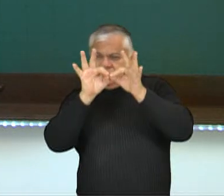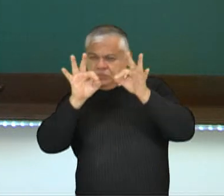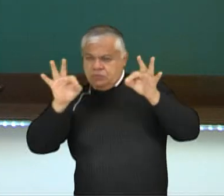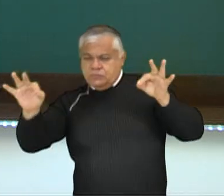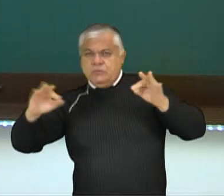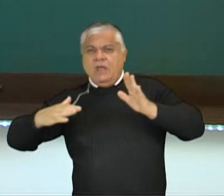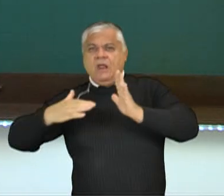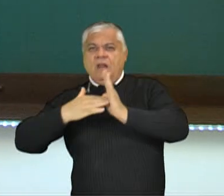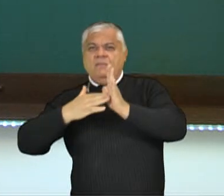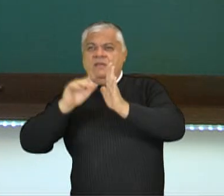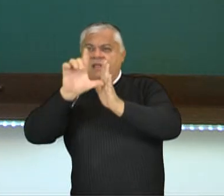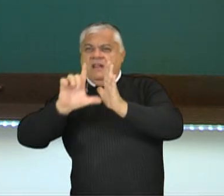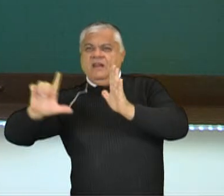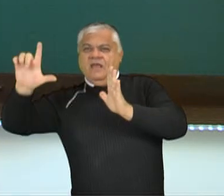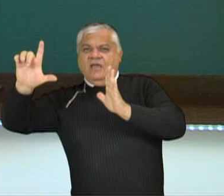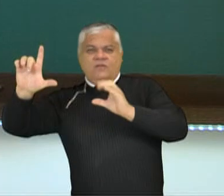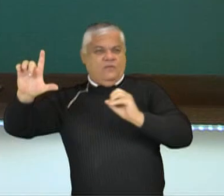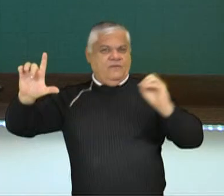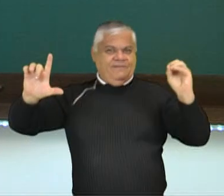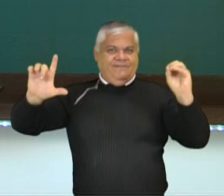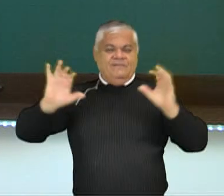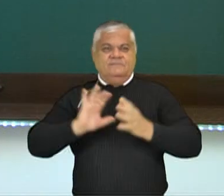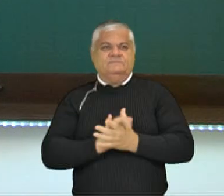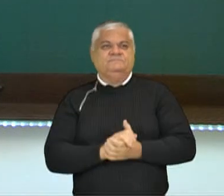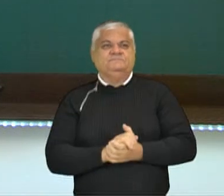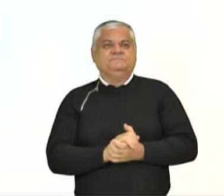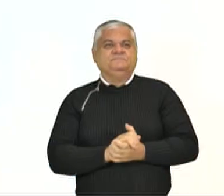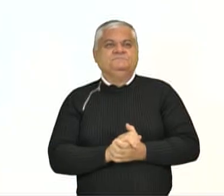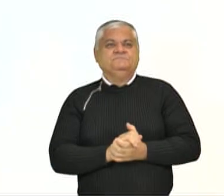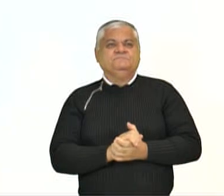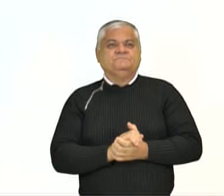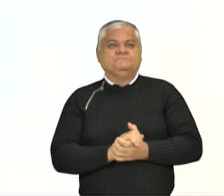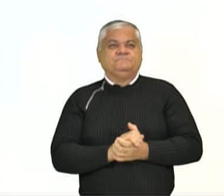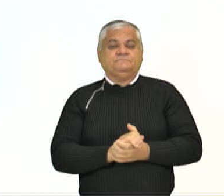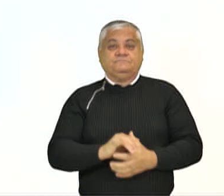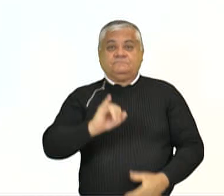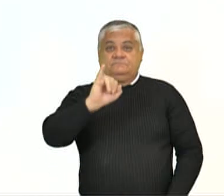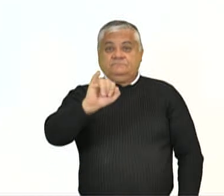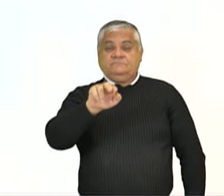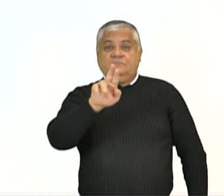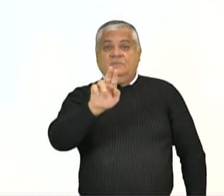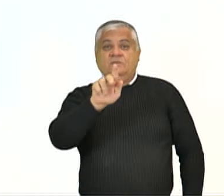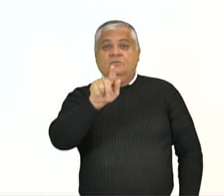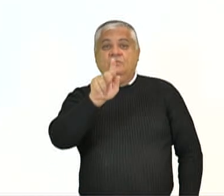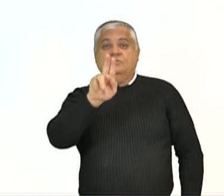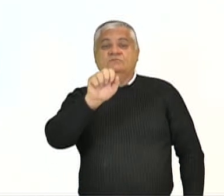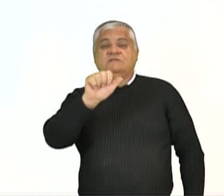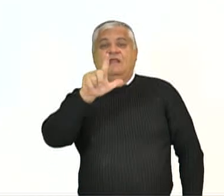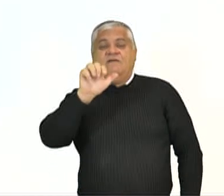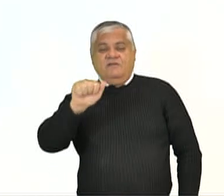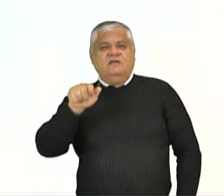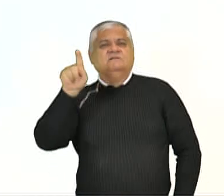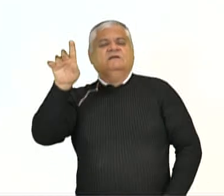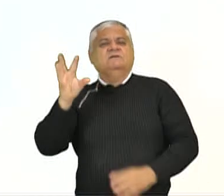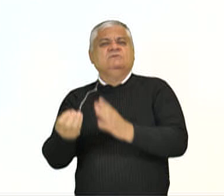do leste europeu. A Iugoslávia originou-se, né, como já havia dito,